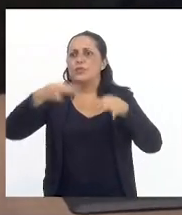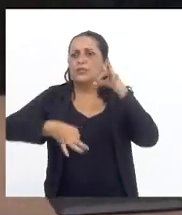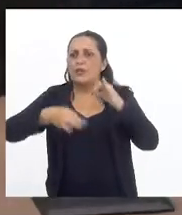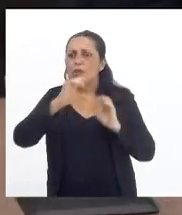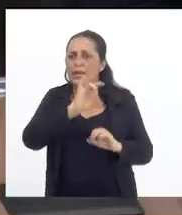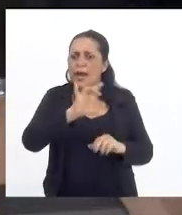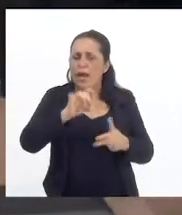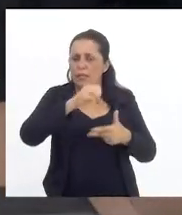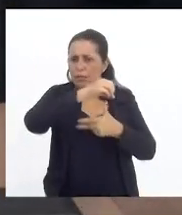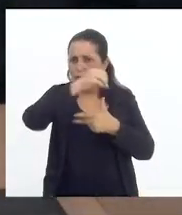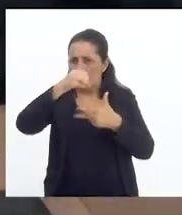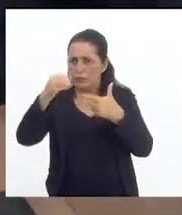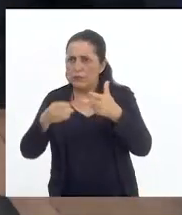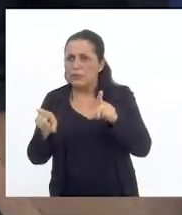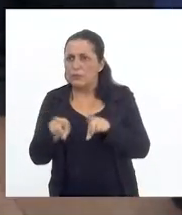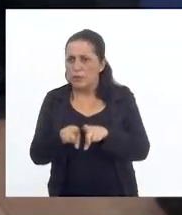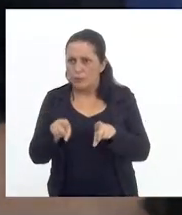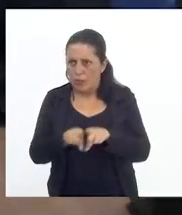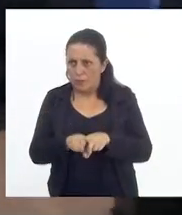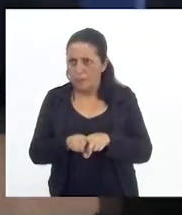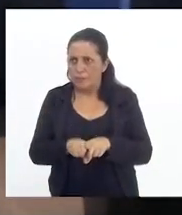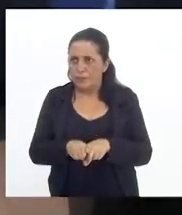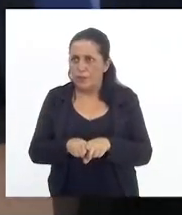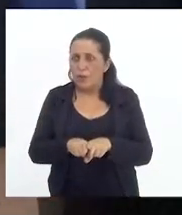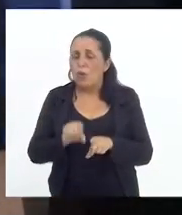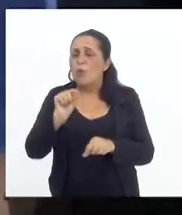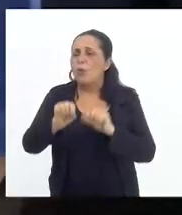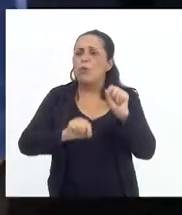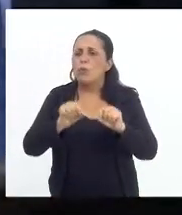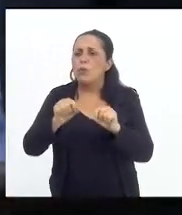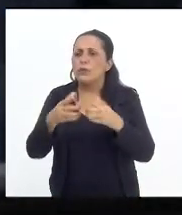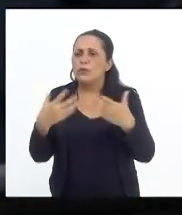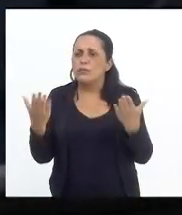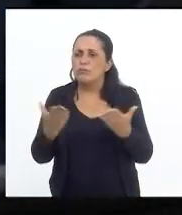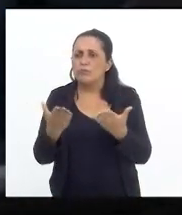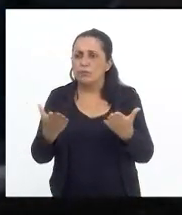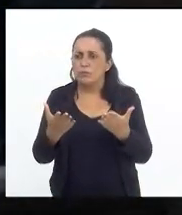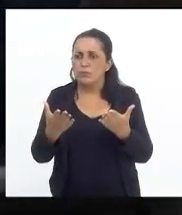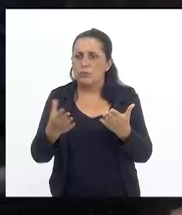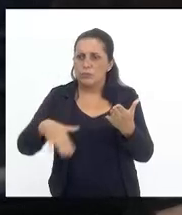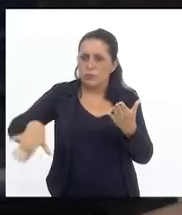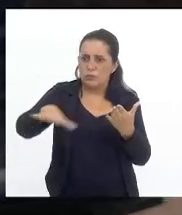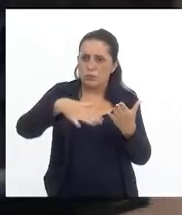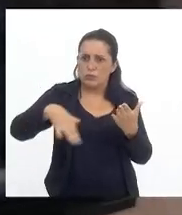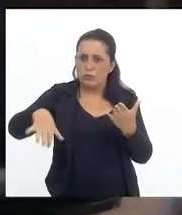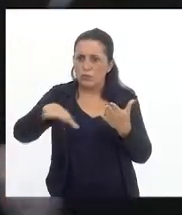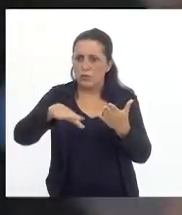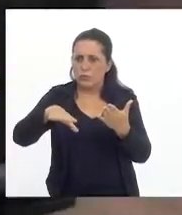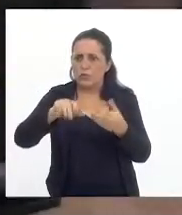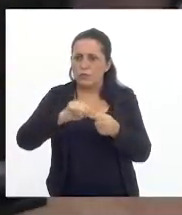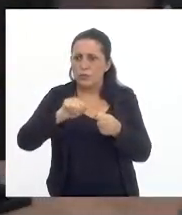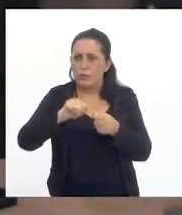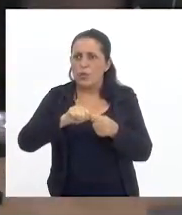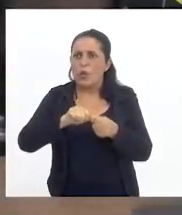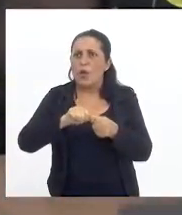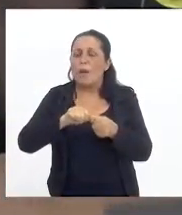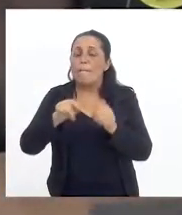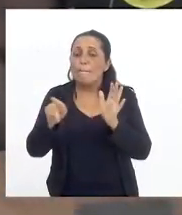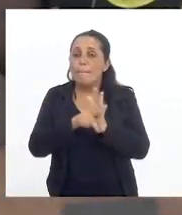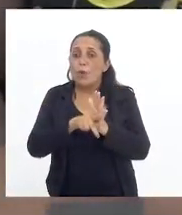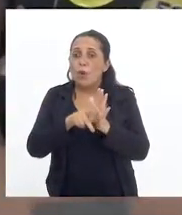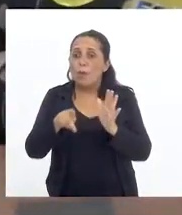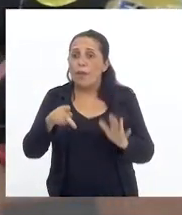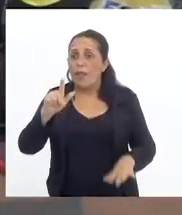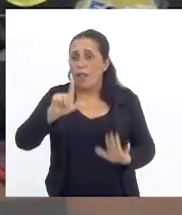cada poder também então o que que nós fizemos aí considerando a própria lei 159 é que